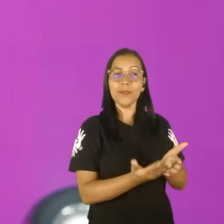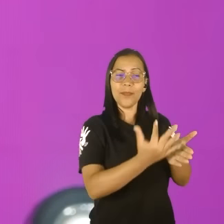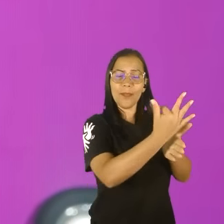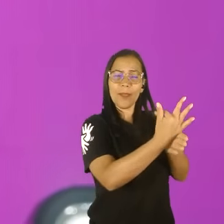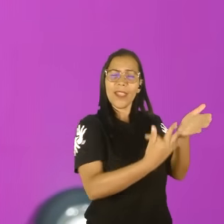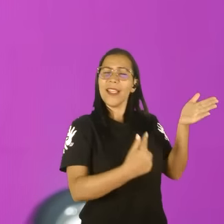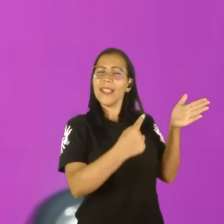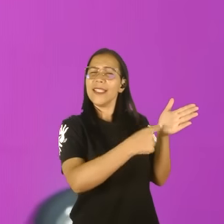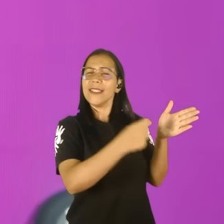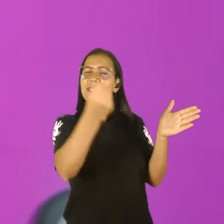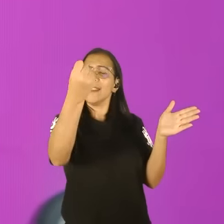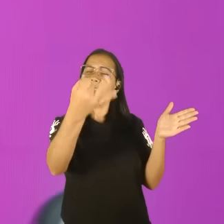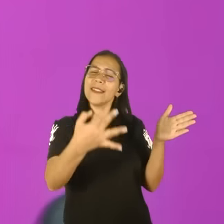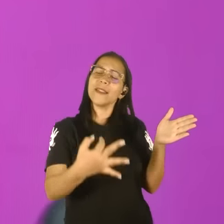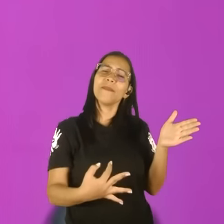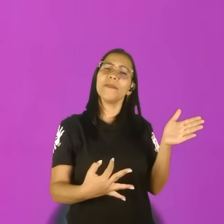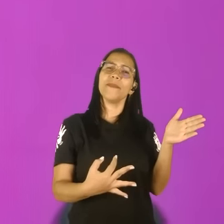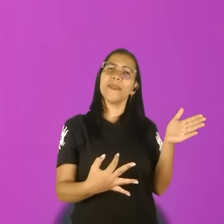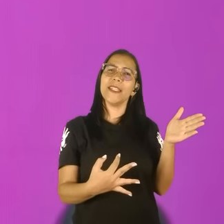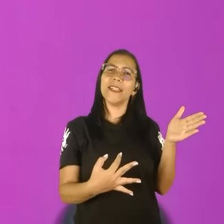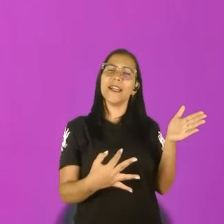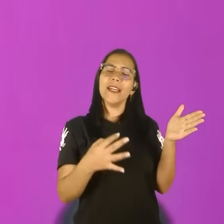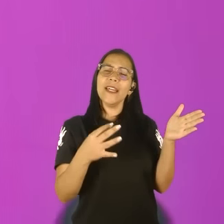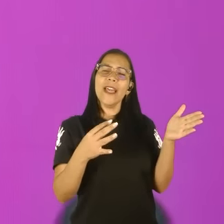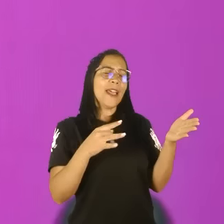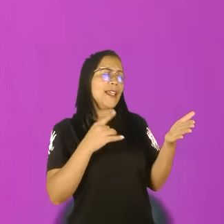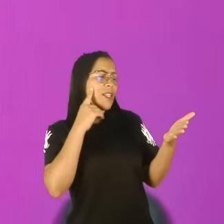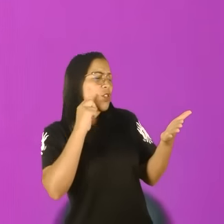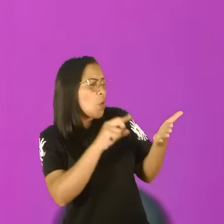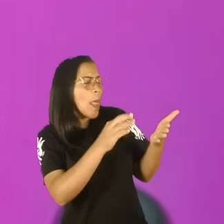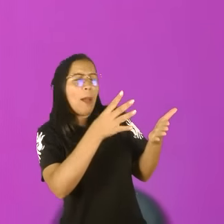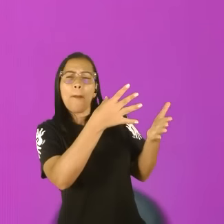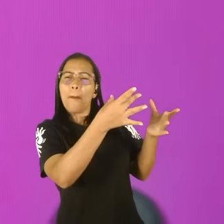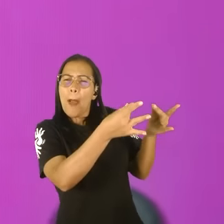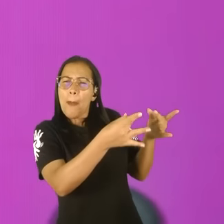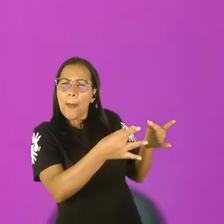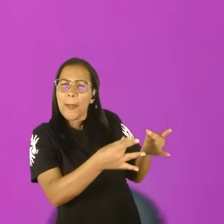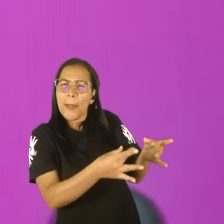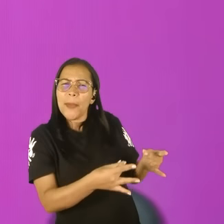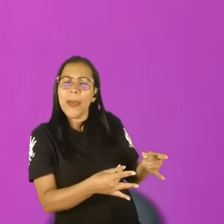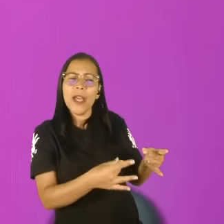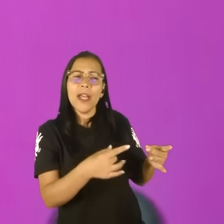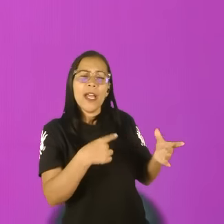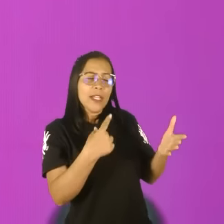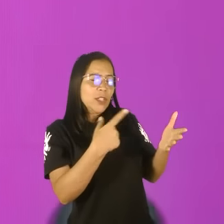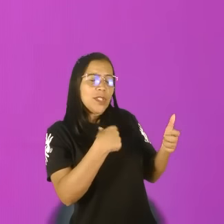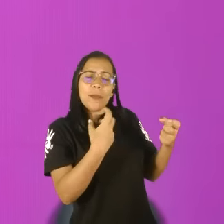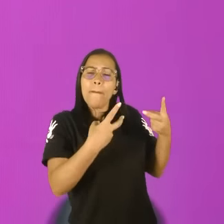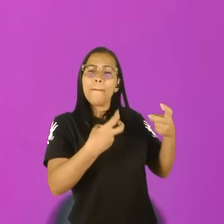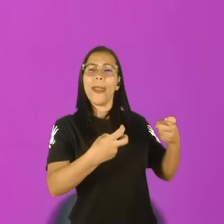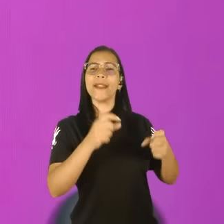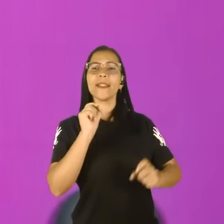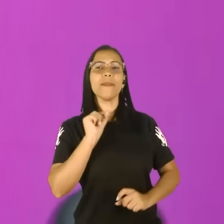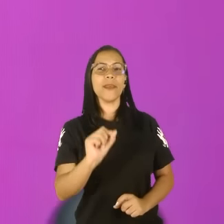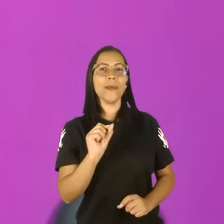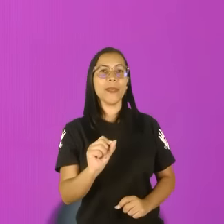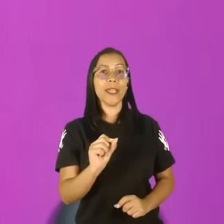1,80, se fôssemos parafraseá-lo, era como se o autor dissesse, e o menino